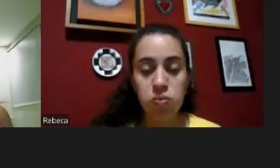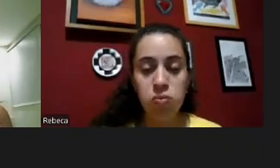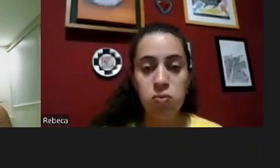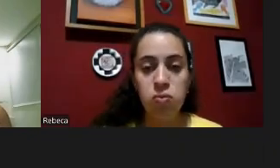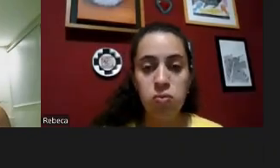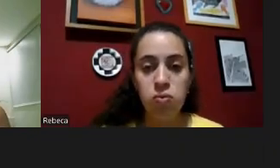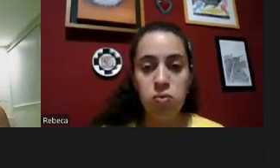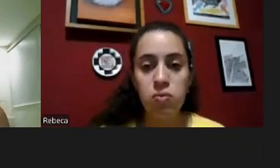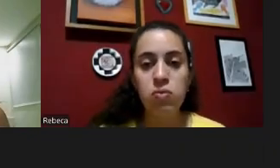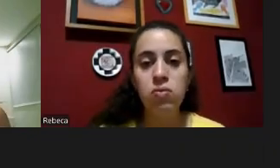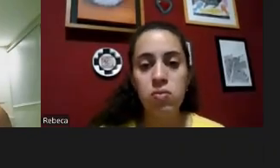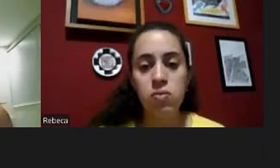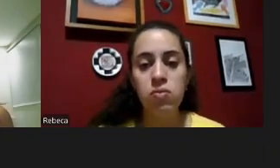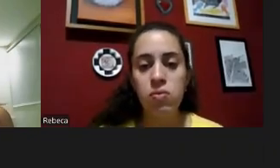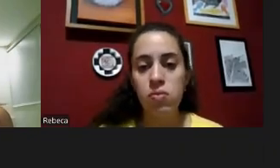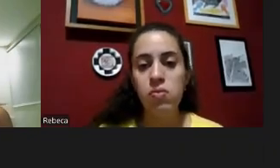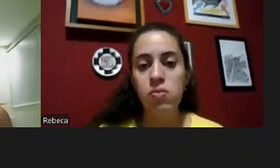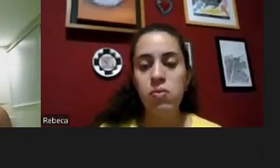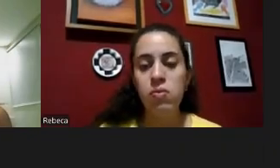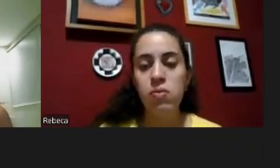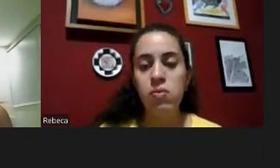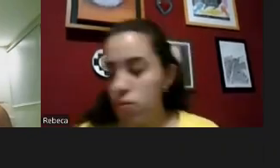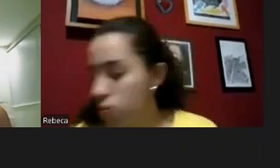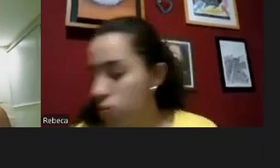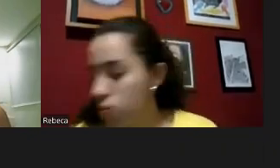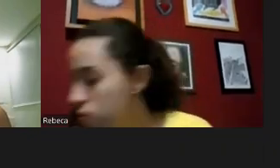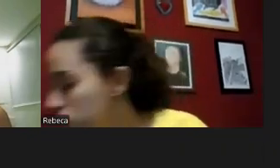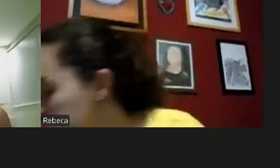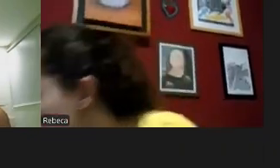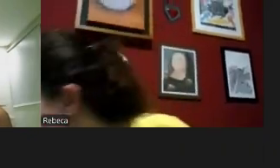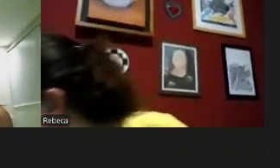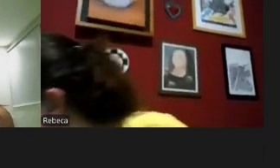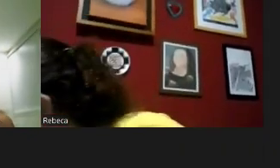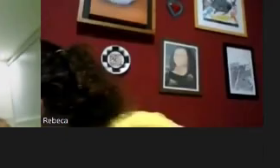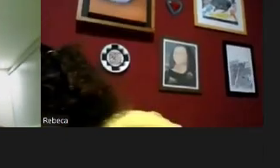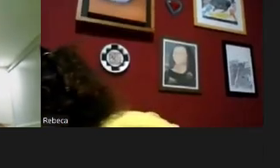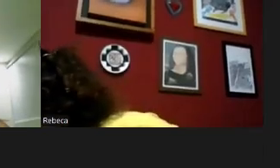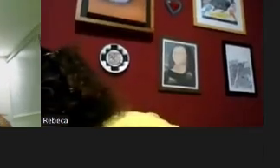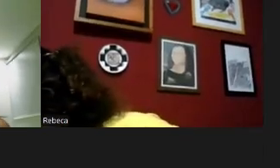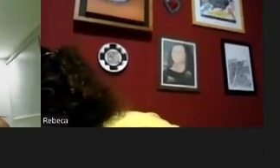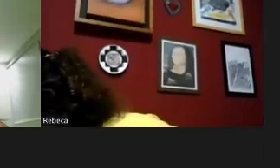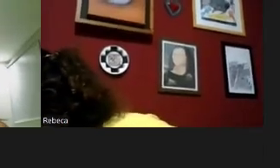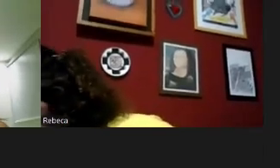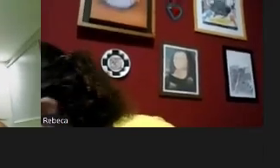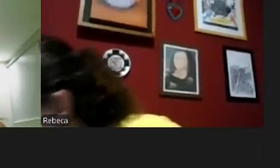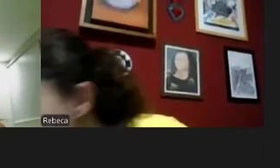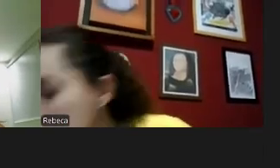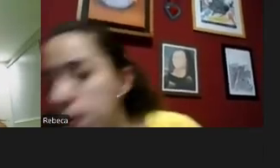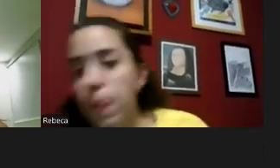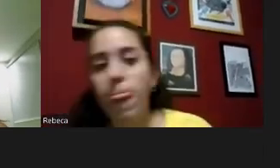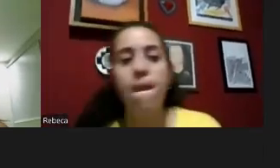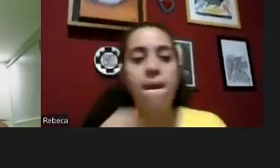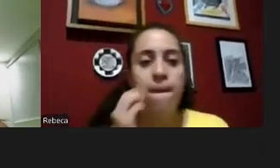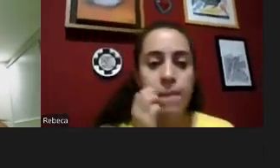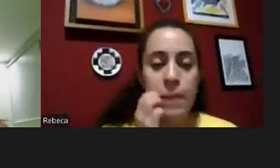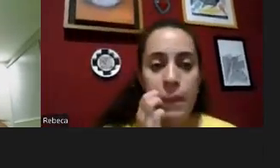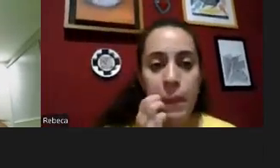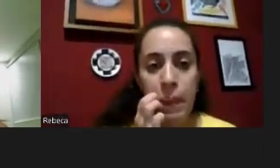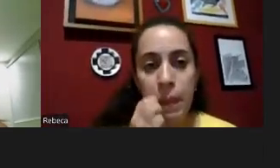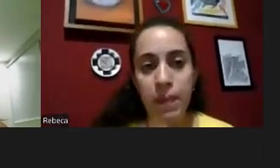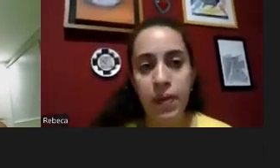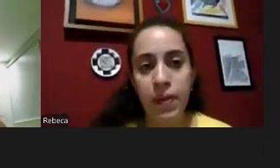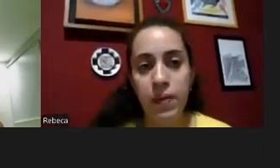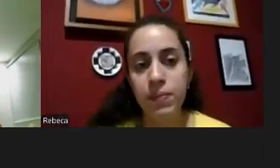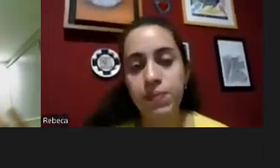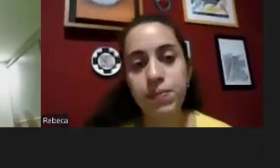tira-teima, por causa da competência dela, tá? Então, eu sou muito grata por poder ter Flavinha aqui